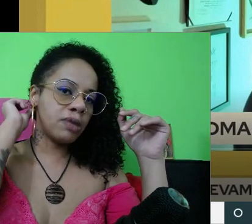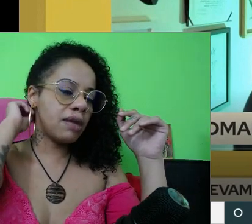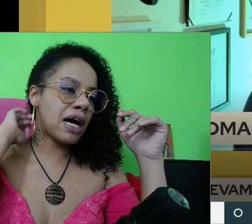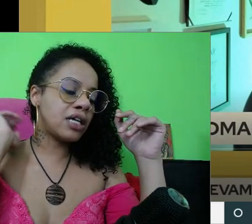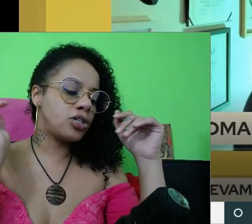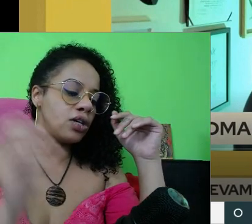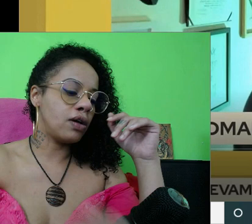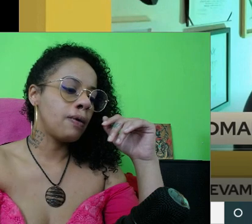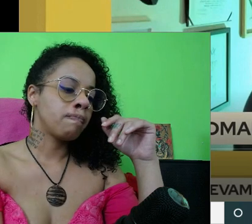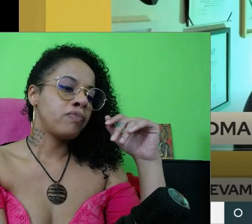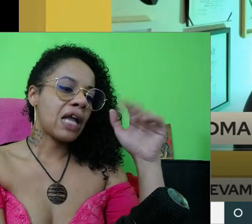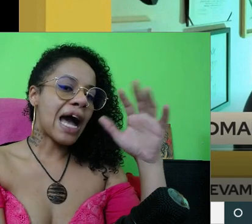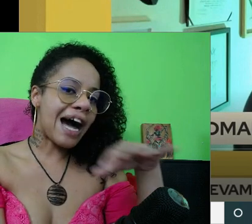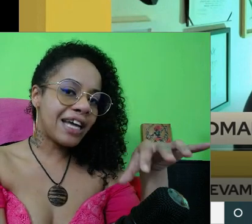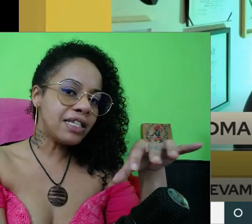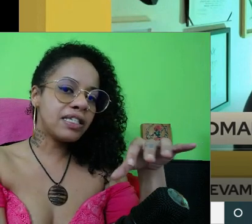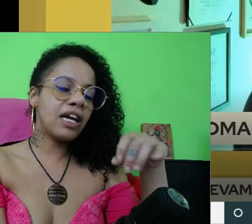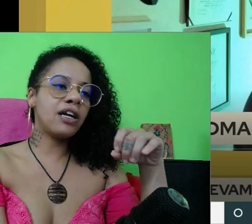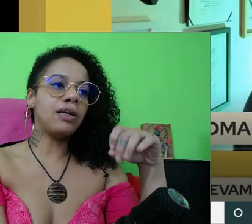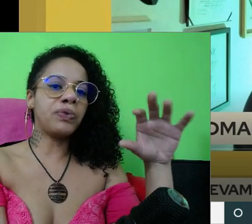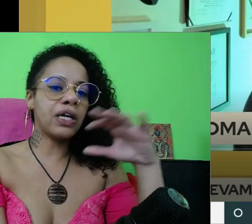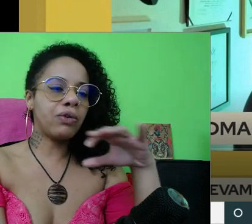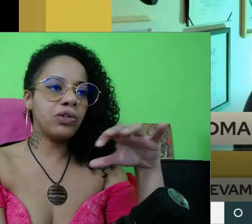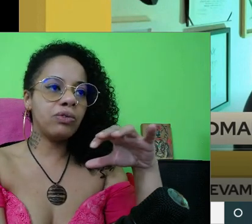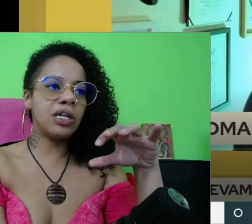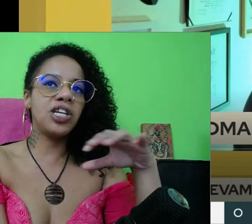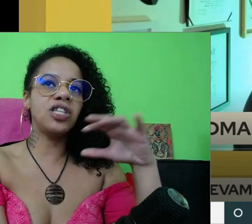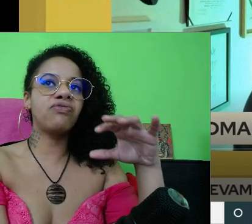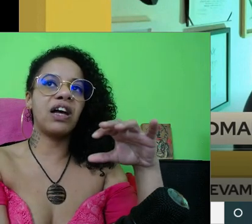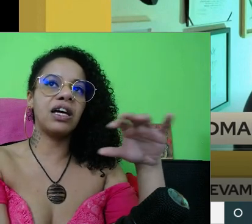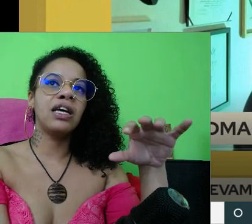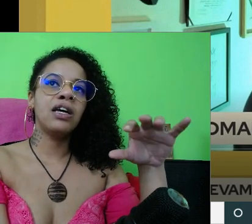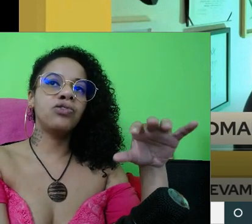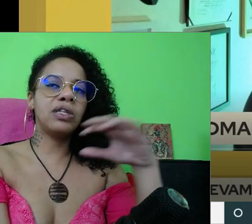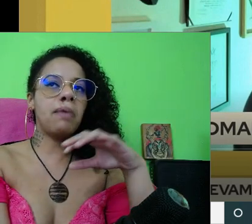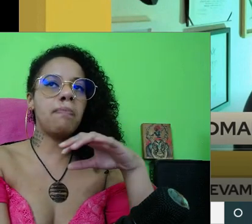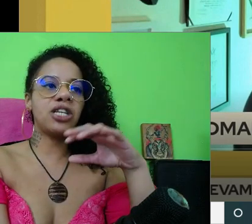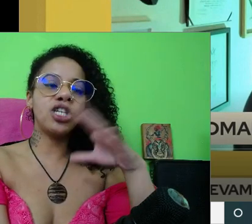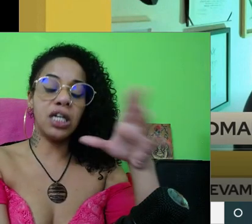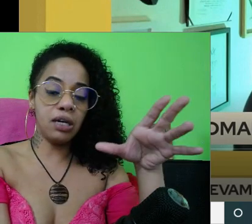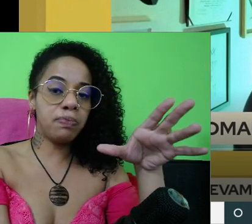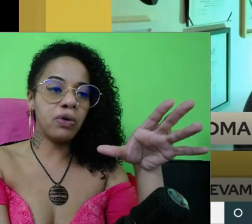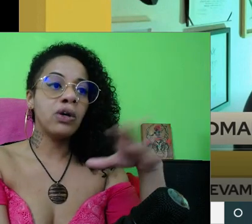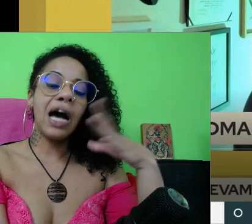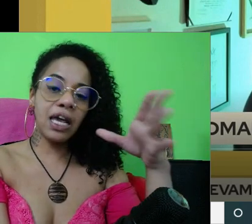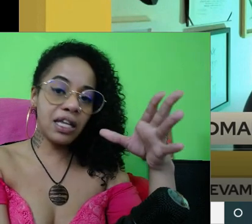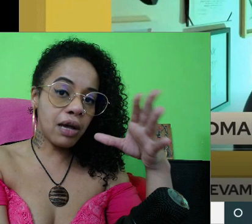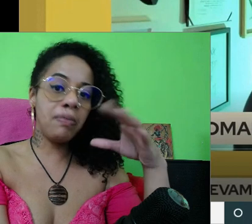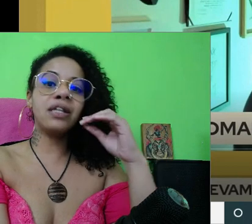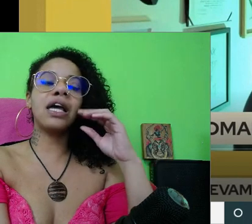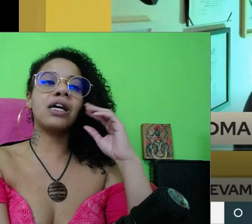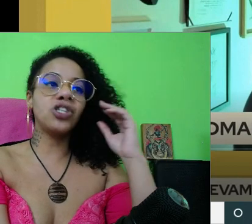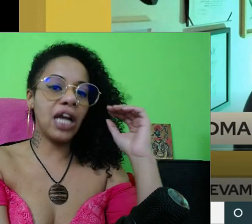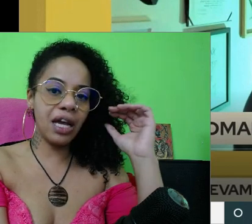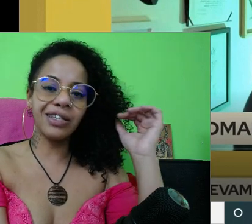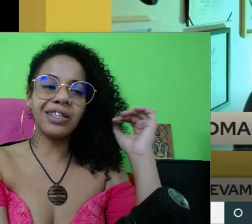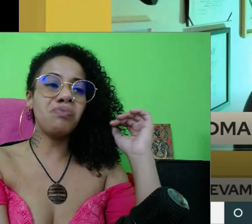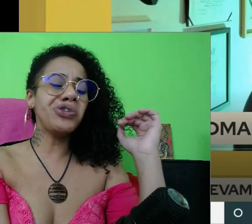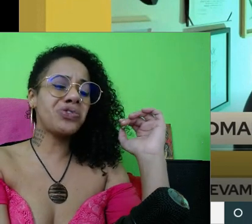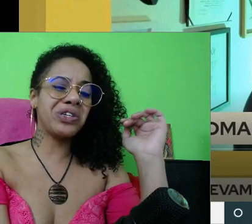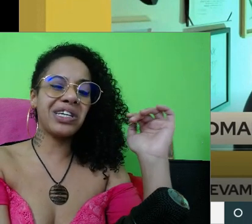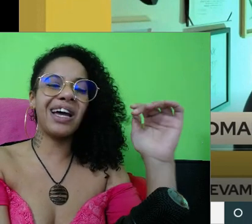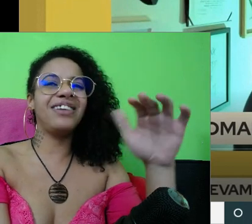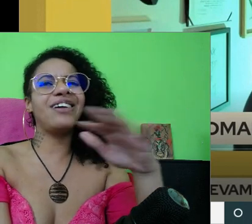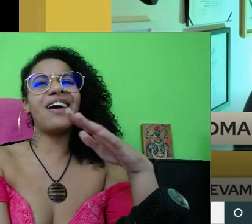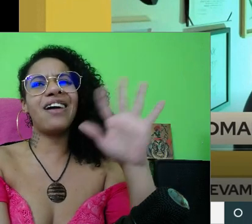chama debate à esquerda porque quando a gente fala do debate amplo Aí também tem a direita